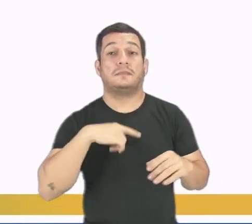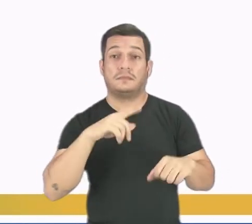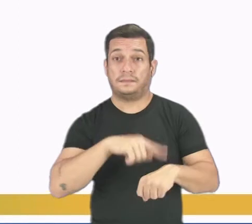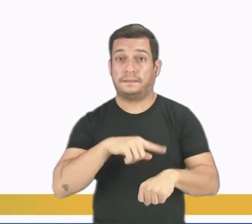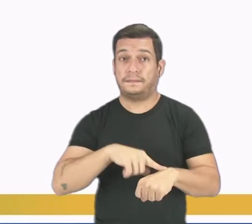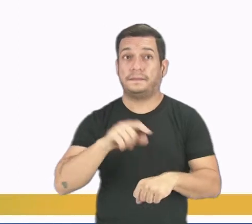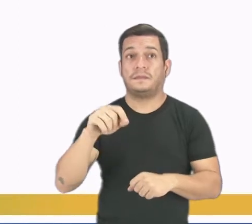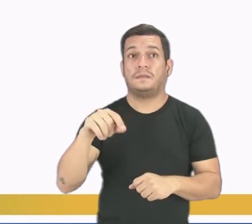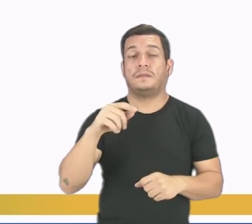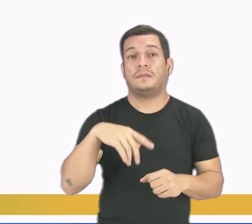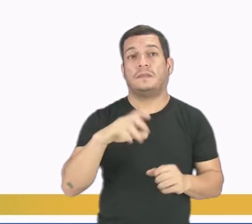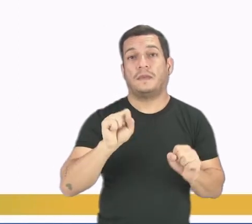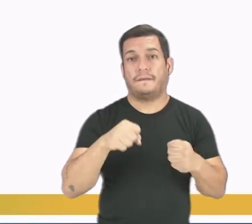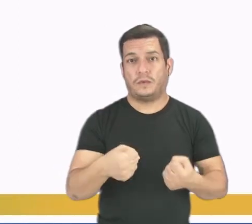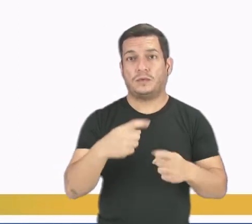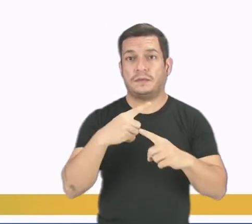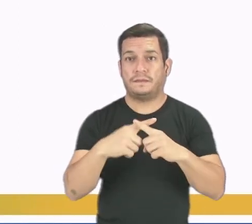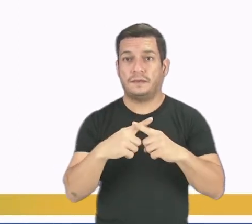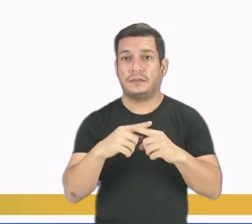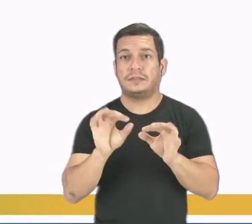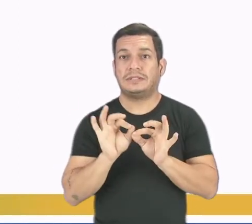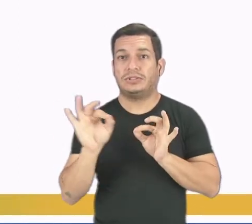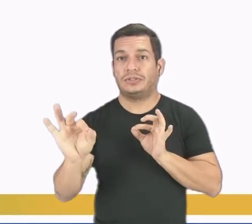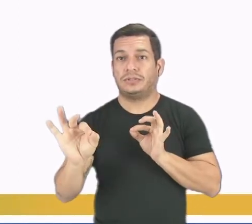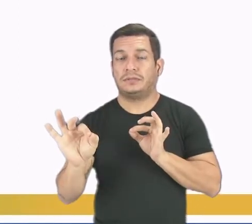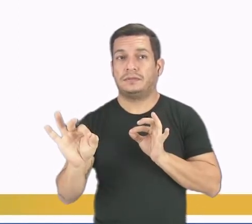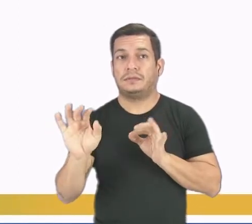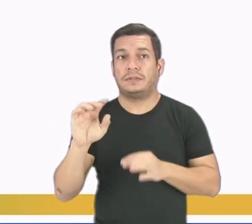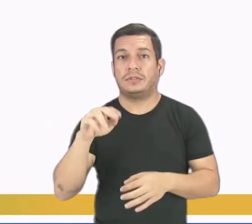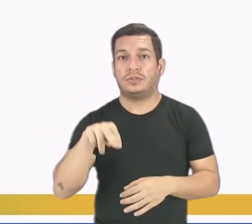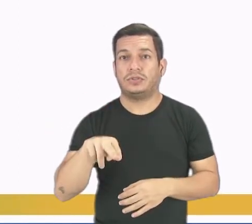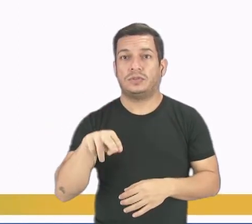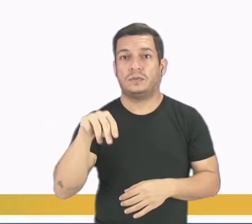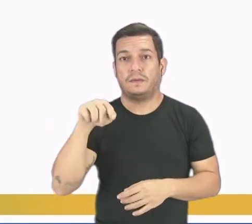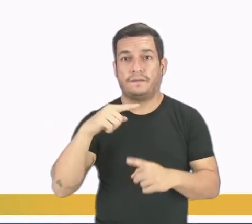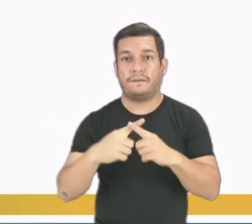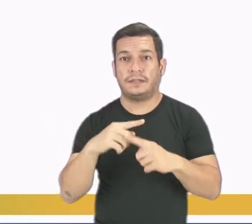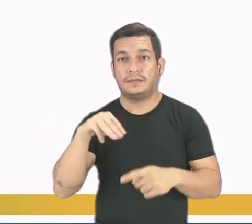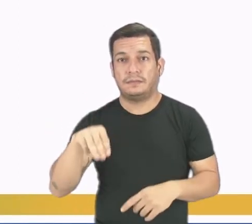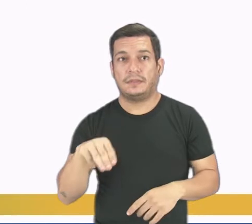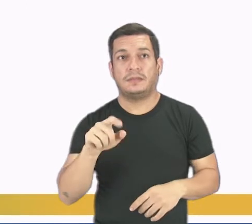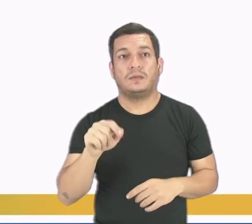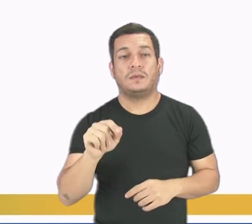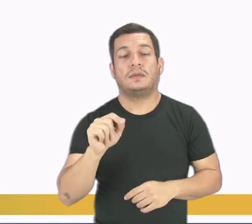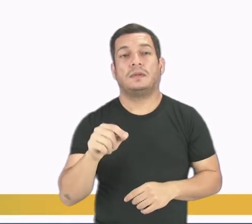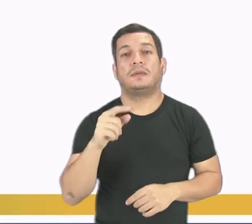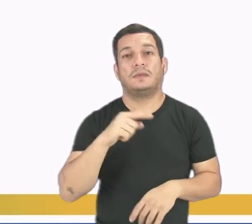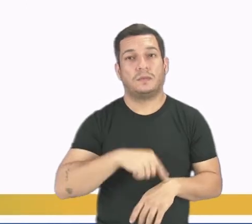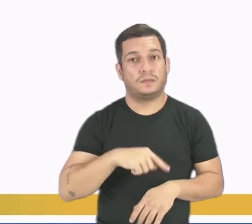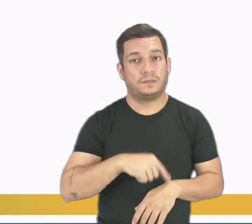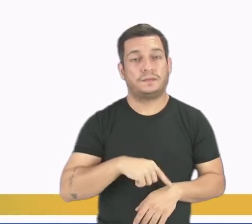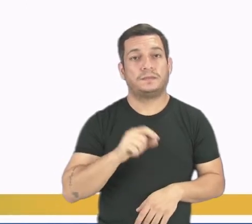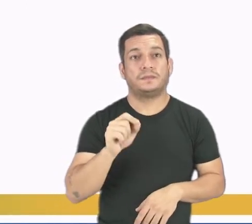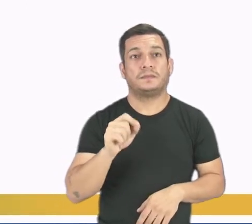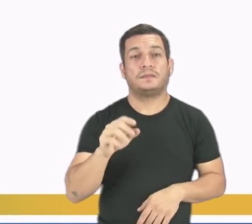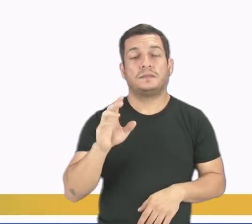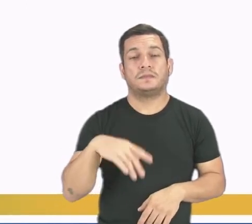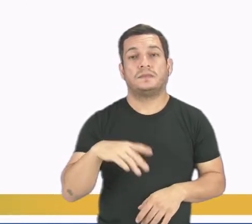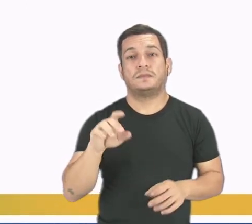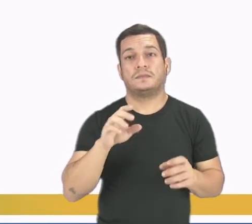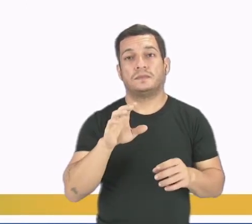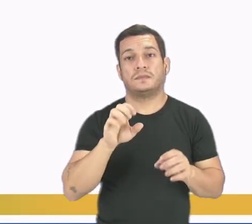que lado você vai chamar positivo e para que lado você vai chamar negativo. Para facilitar essa convenção, normalmente a